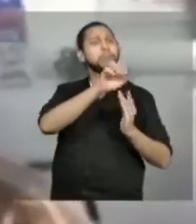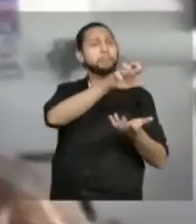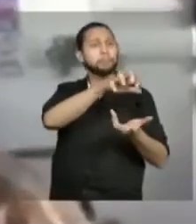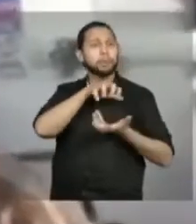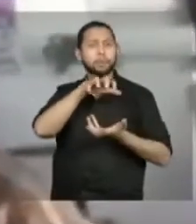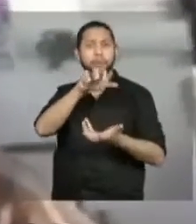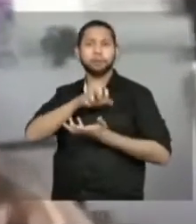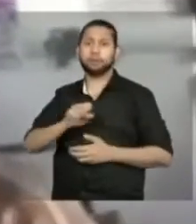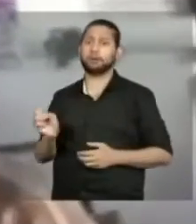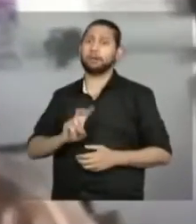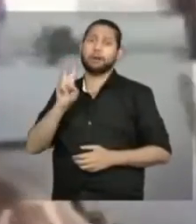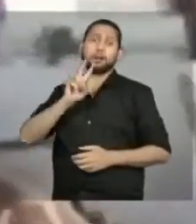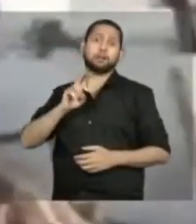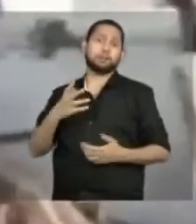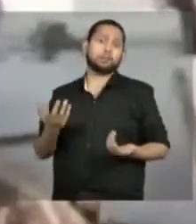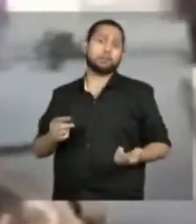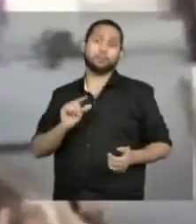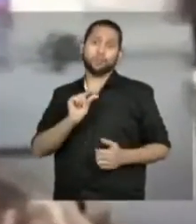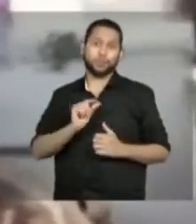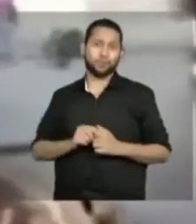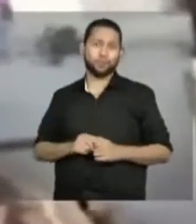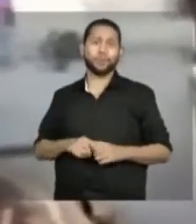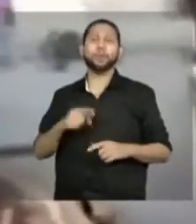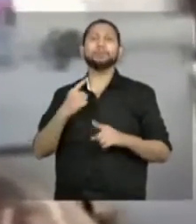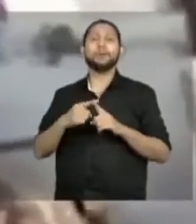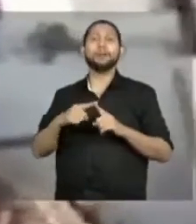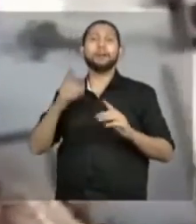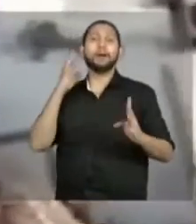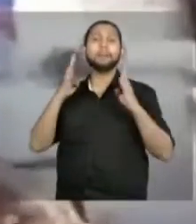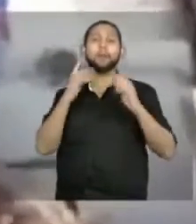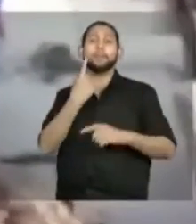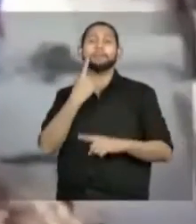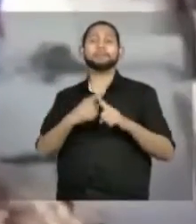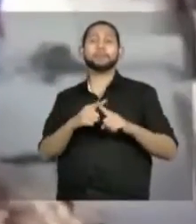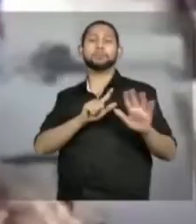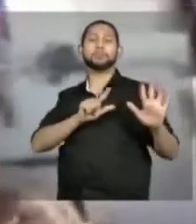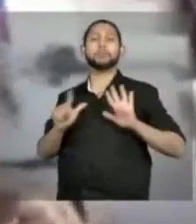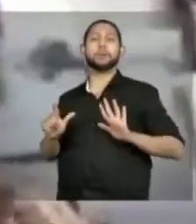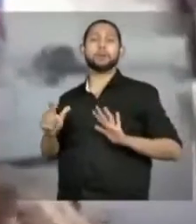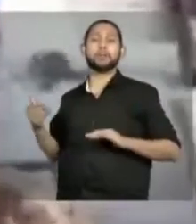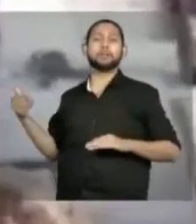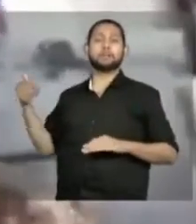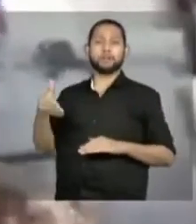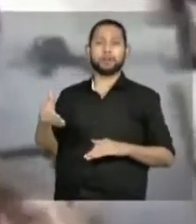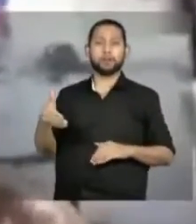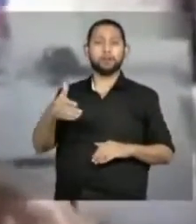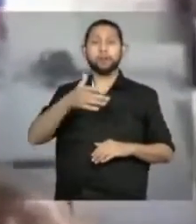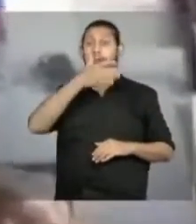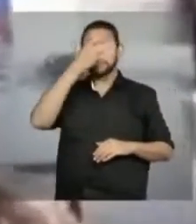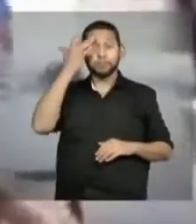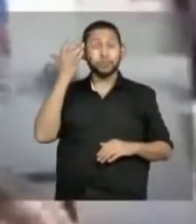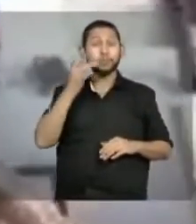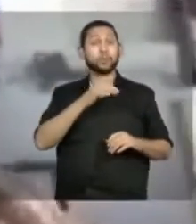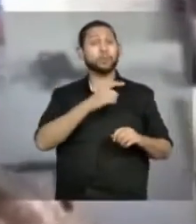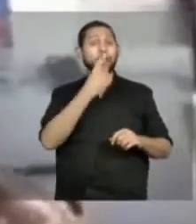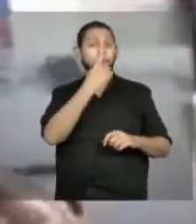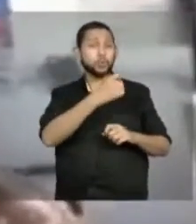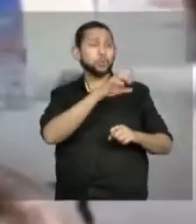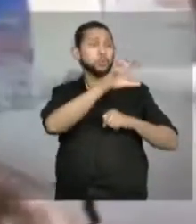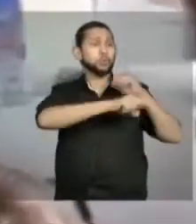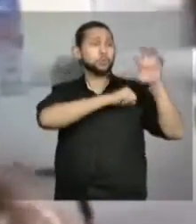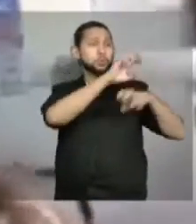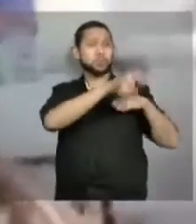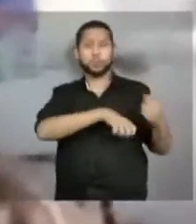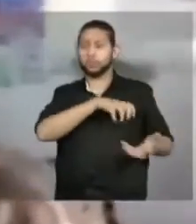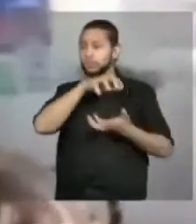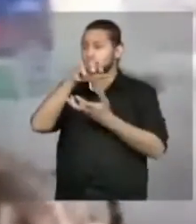aproveitamento cada vez menor, até porque o caminhão passa uma vez por semana e antes do caminhão passar, as pessoas já se desfizeram dos seus recicláveis de